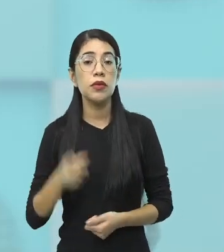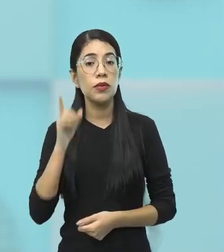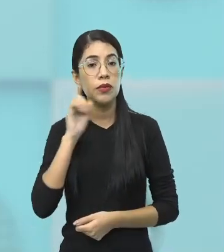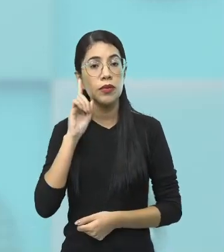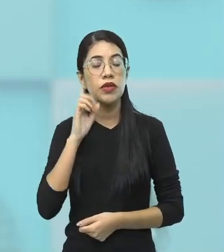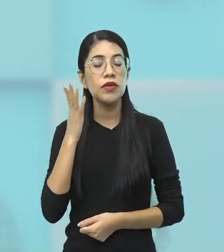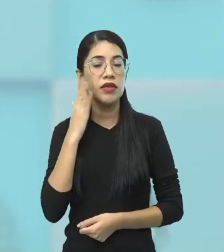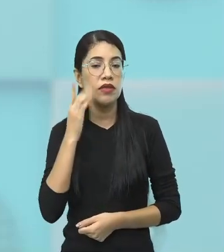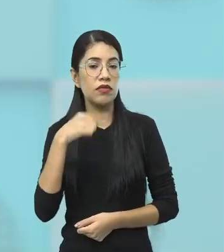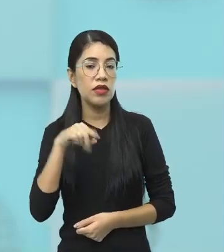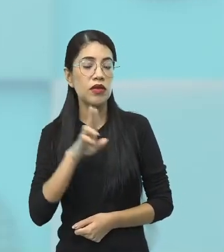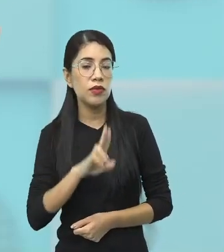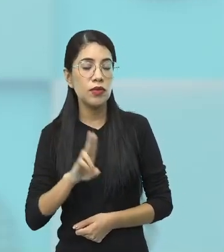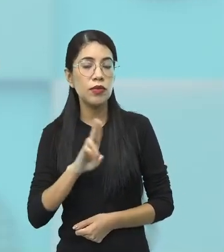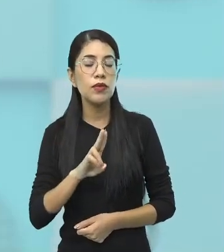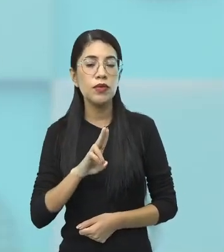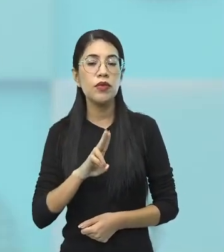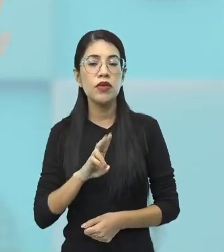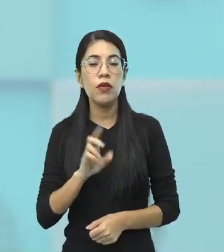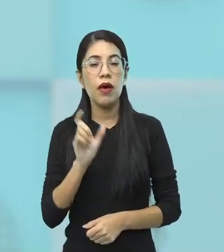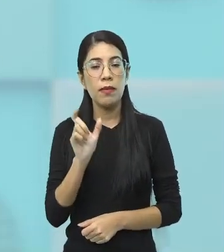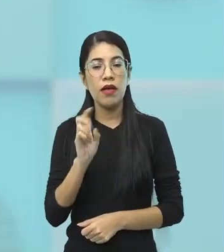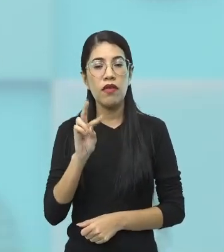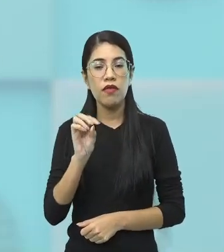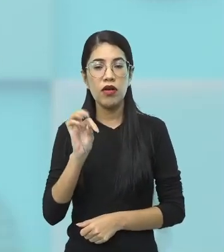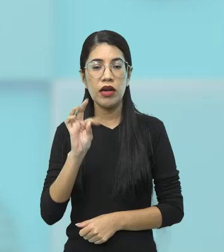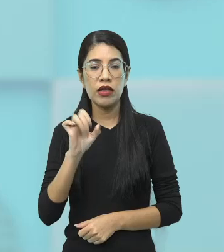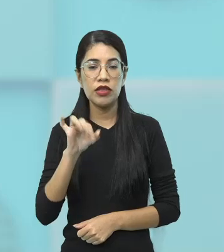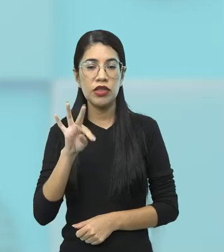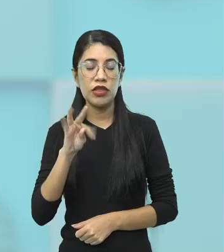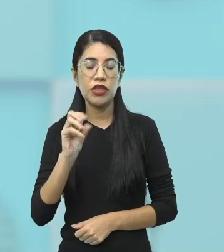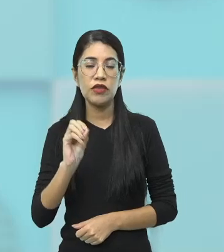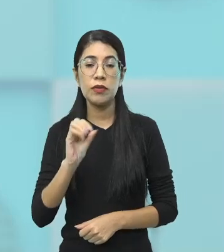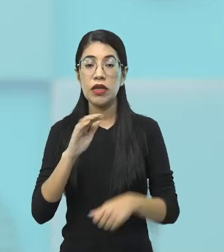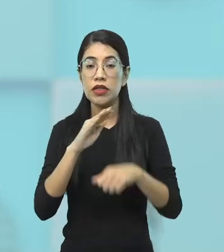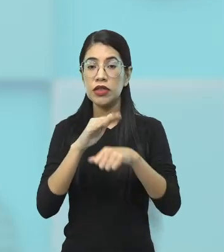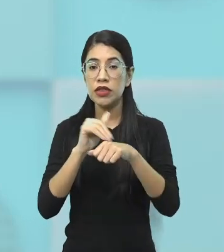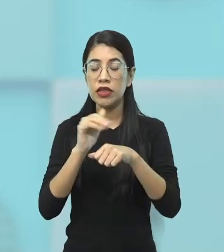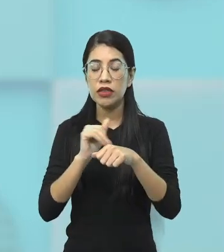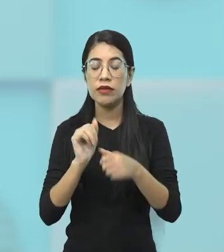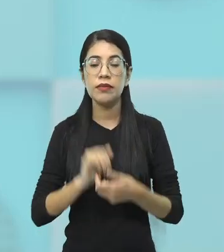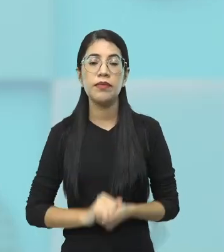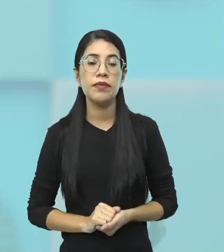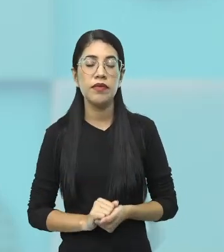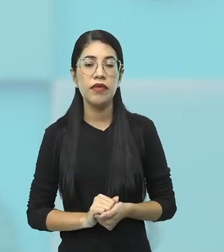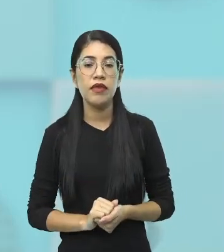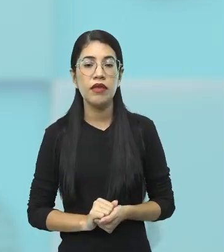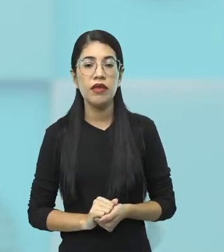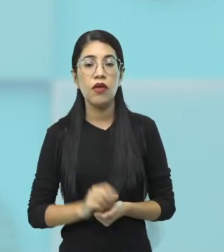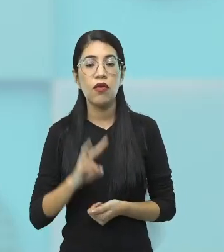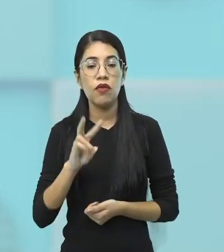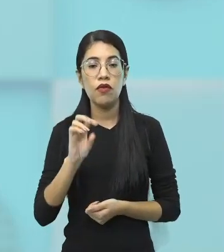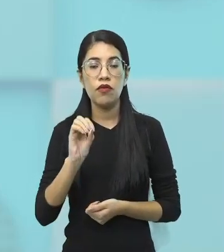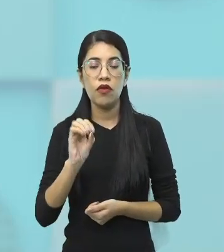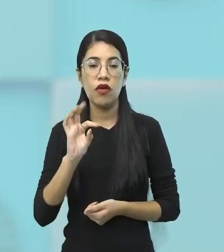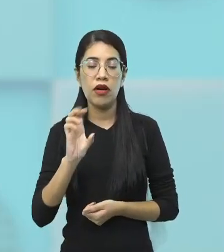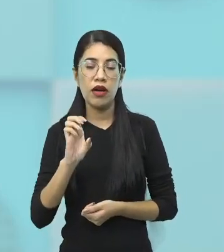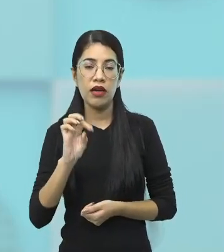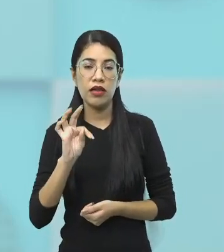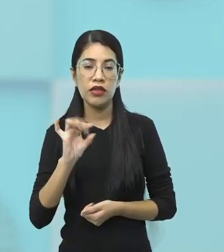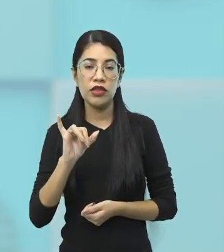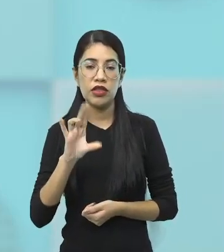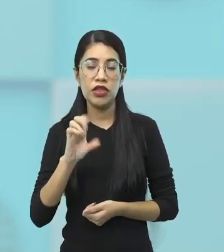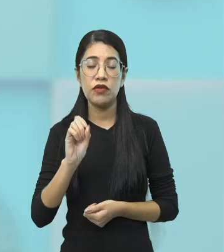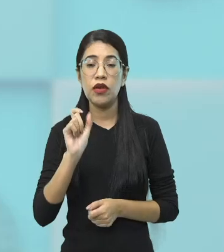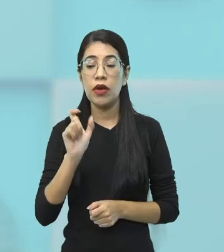que vocês utilizam esse vocativo. Lembrem-se, gente, que vocativo é a pessoa com